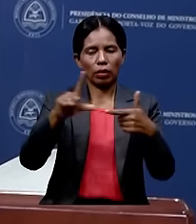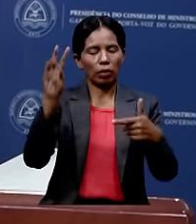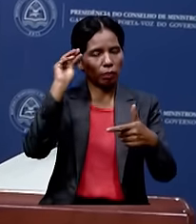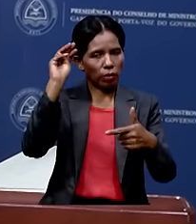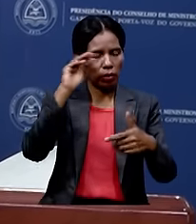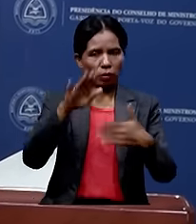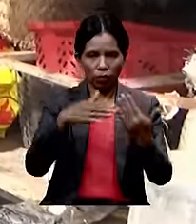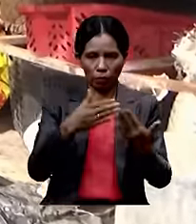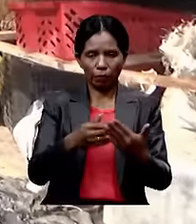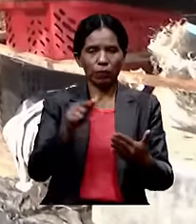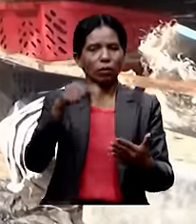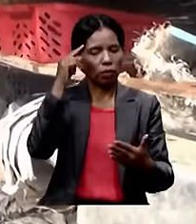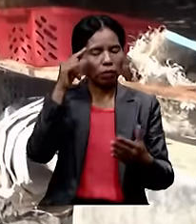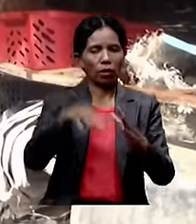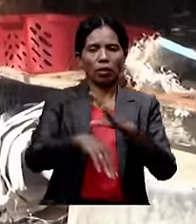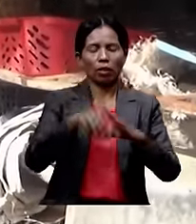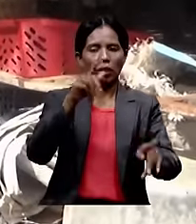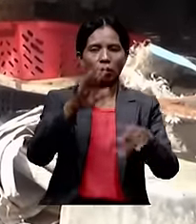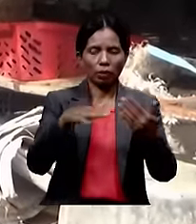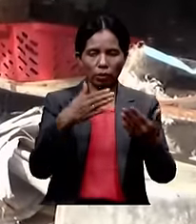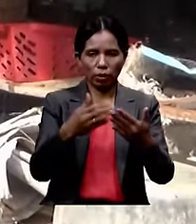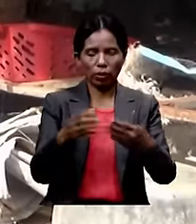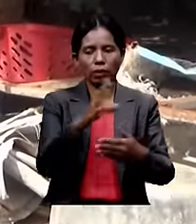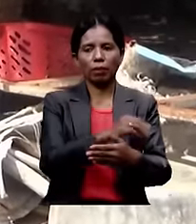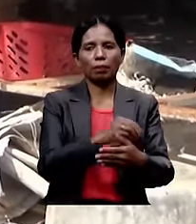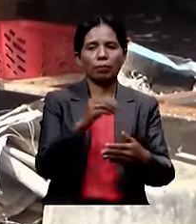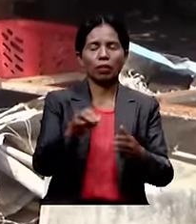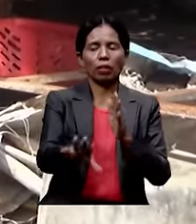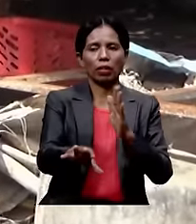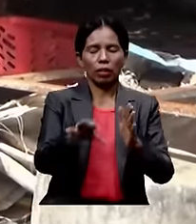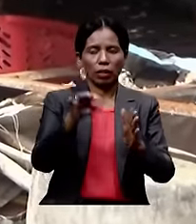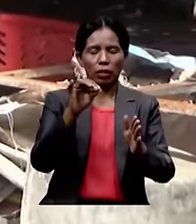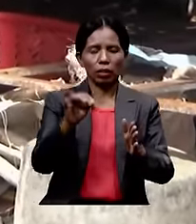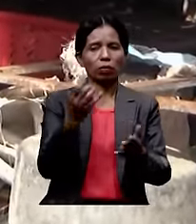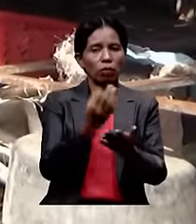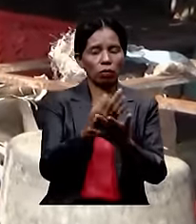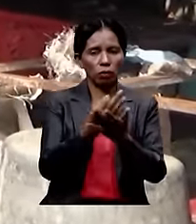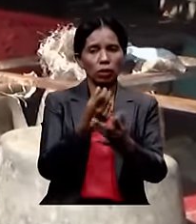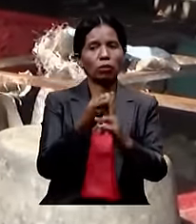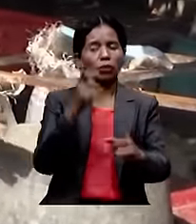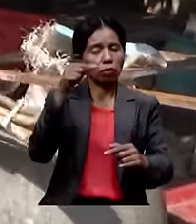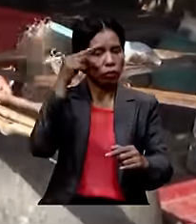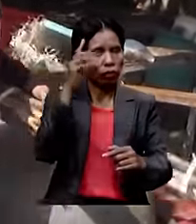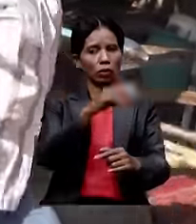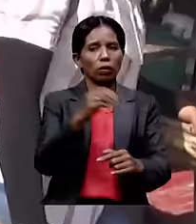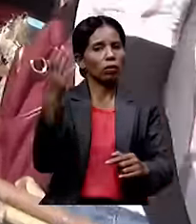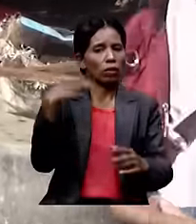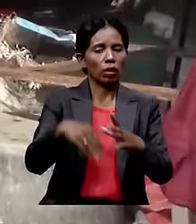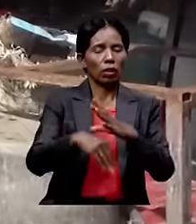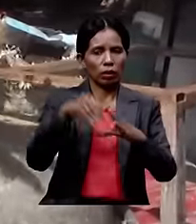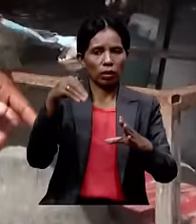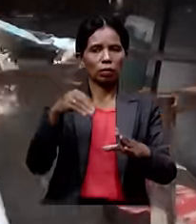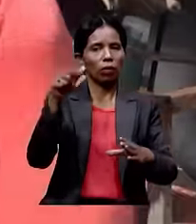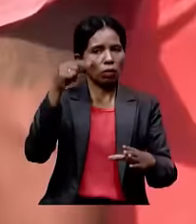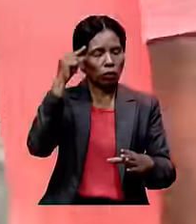competente. Governo Hasai Comunidade Hirakne, balu antes ne hetang ona indemnização no si governo, no antes ato Hasai mos,